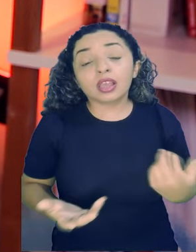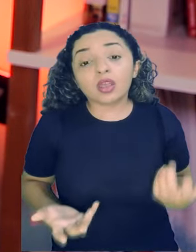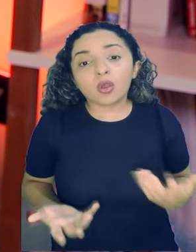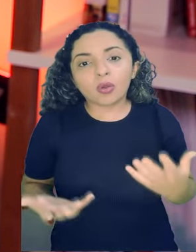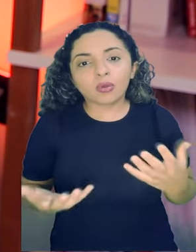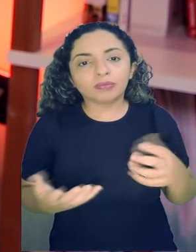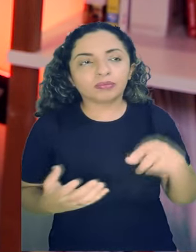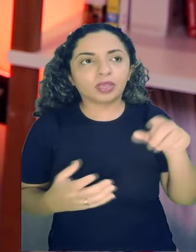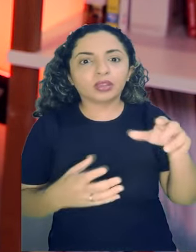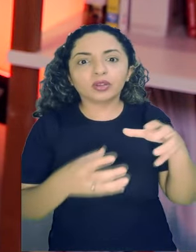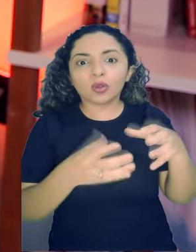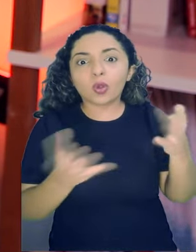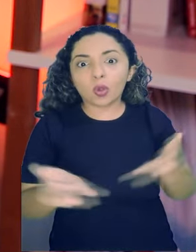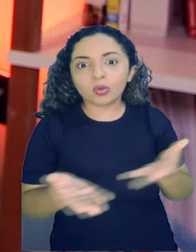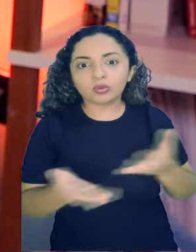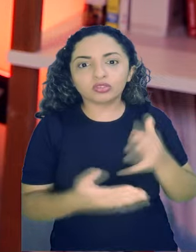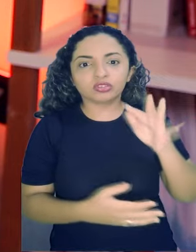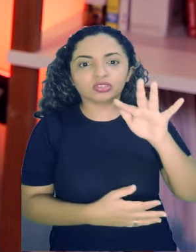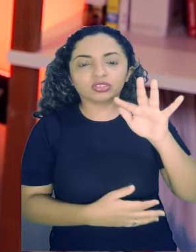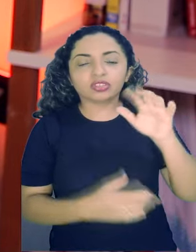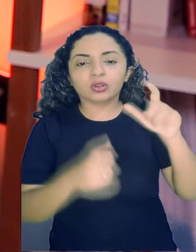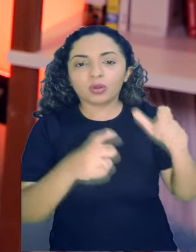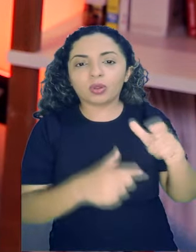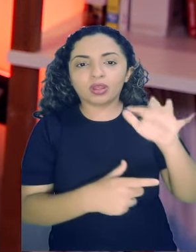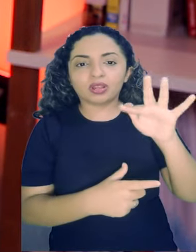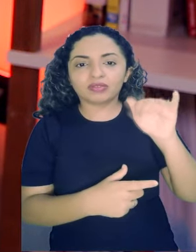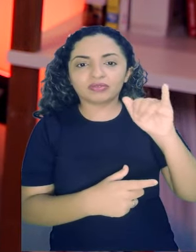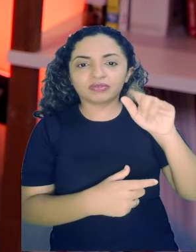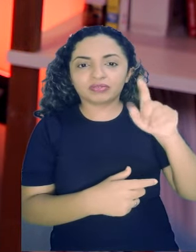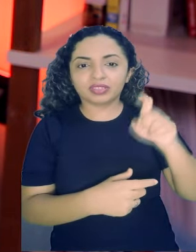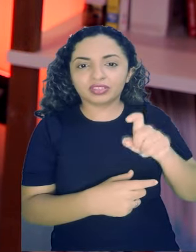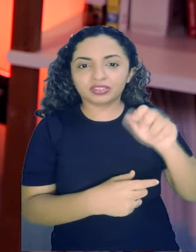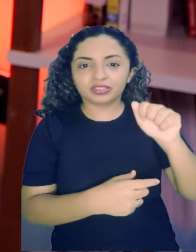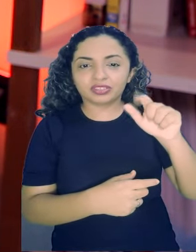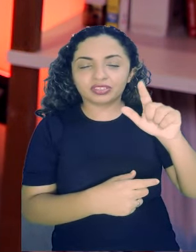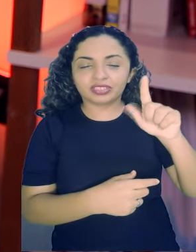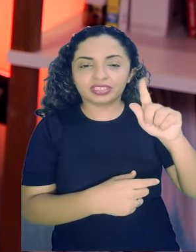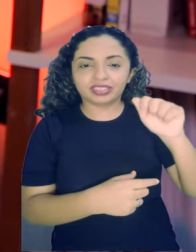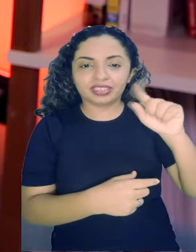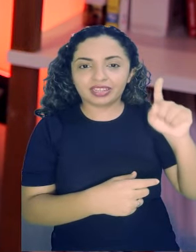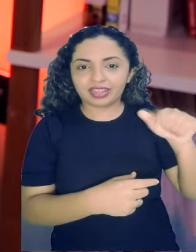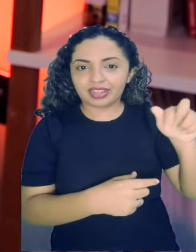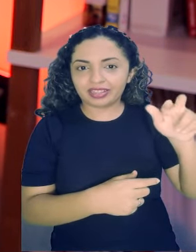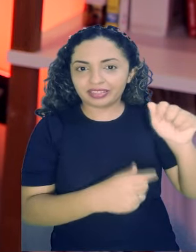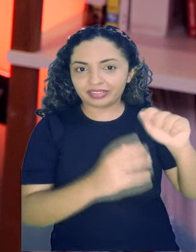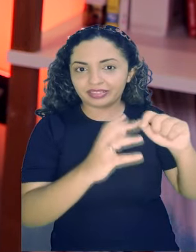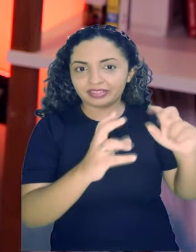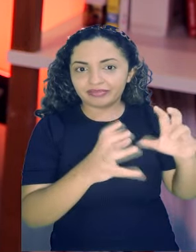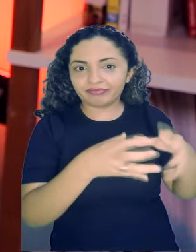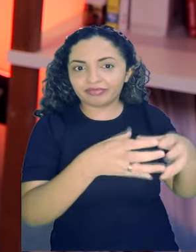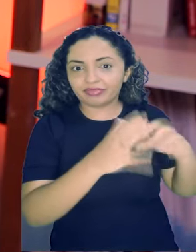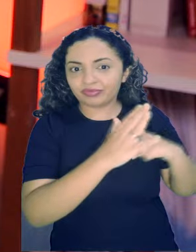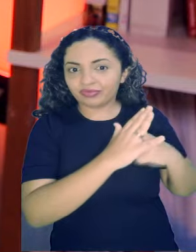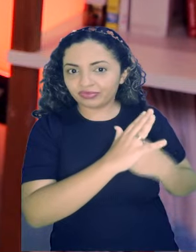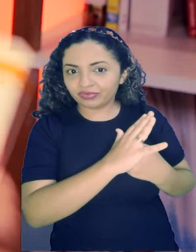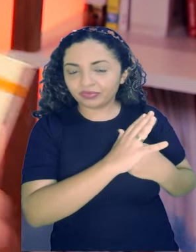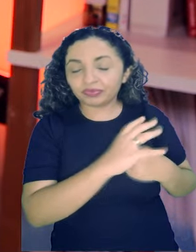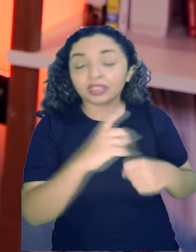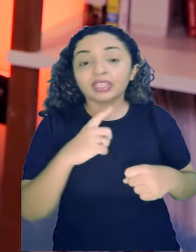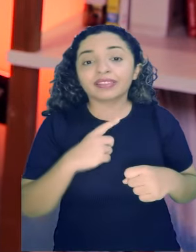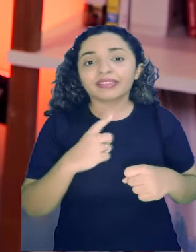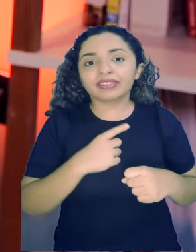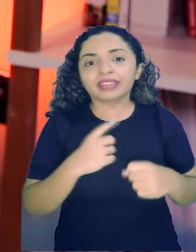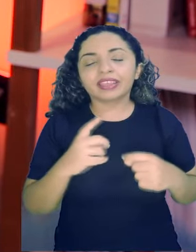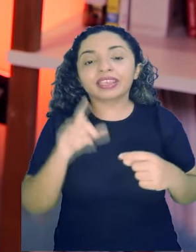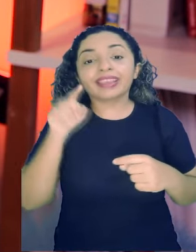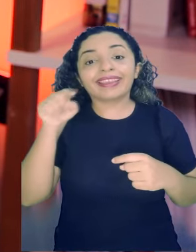de Gaza, no que se tornou, na realidade, a Faixa de Gaza, e também histórias mais locais, mais até